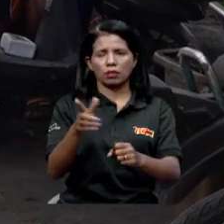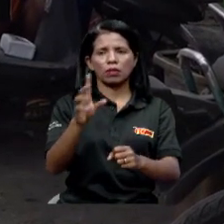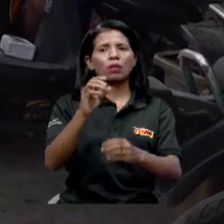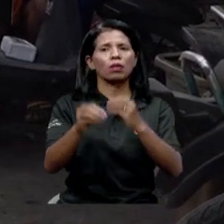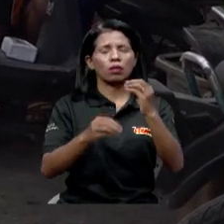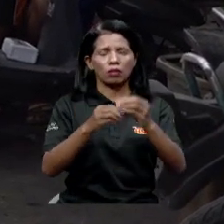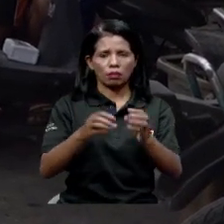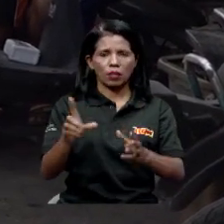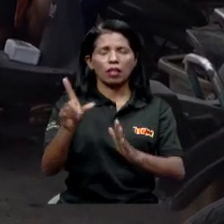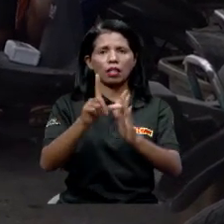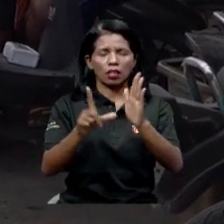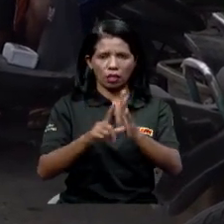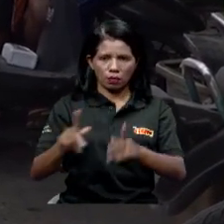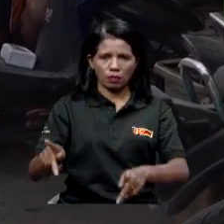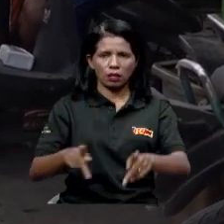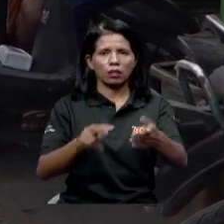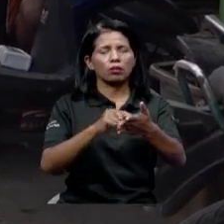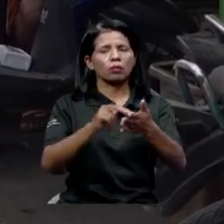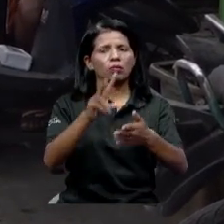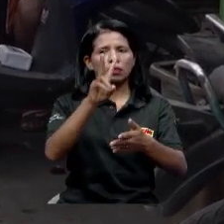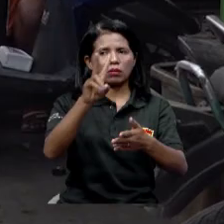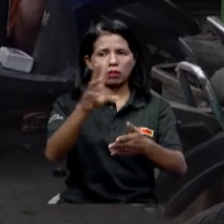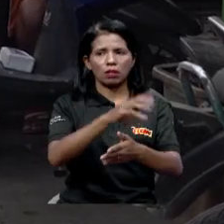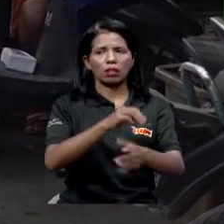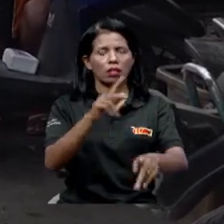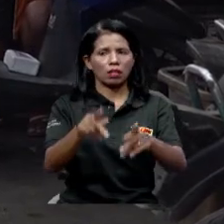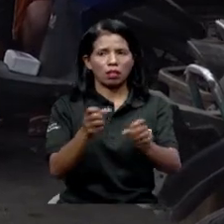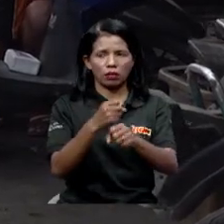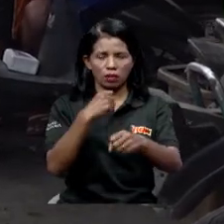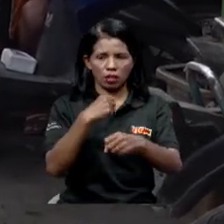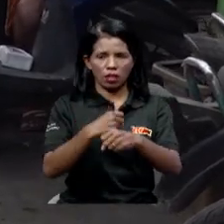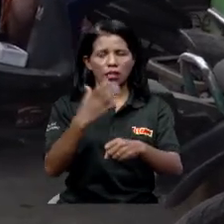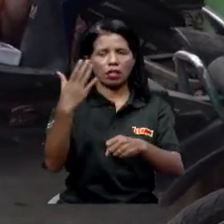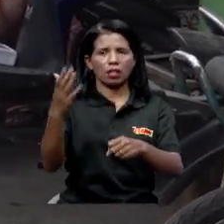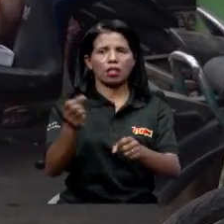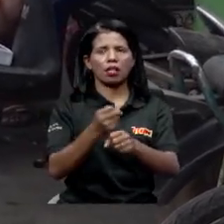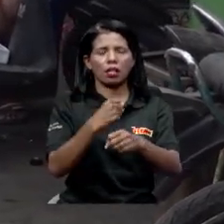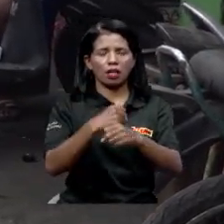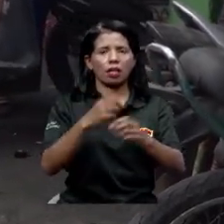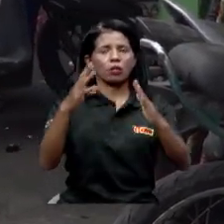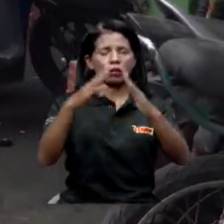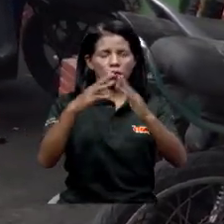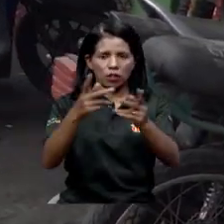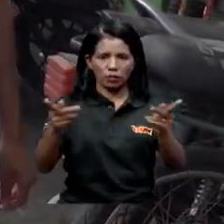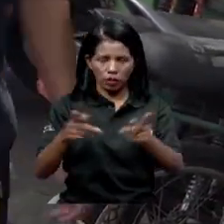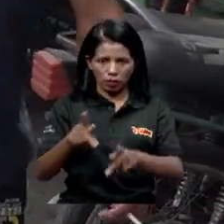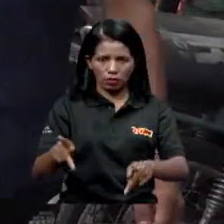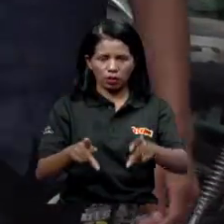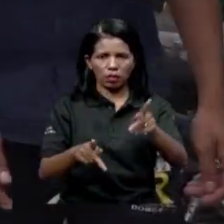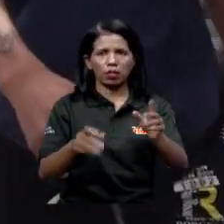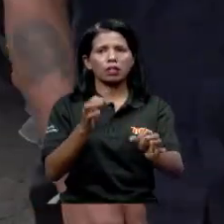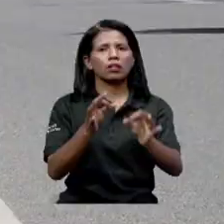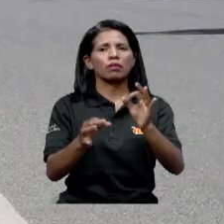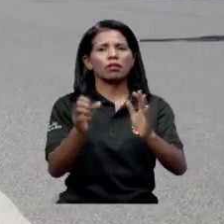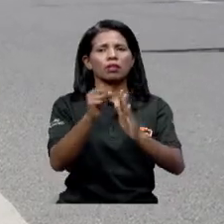Orden Publiku, no número Rua Alina Evi, Bandu Atu Halu Instalação, ka konstrui uma ia fatin publiku, maski o